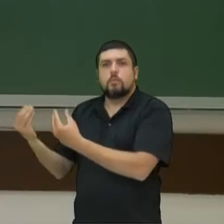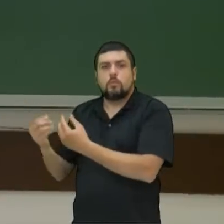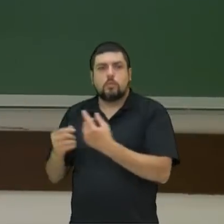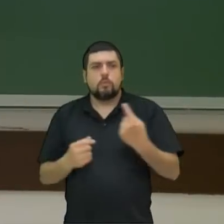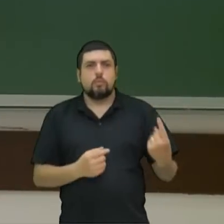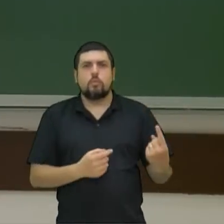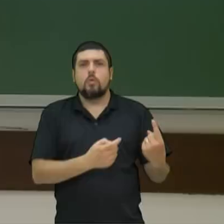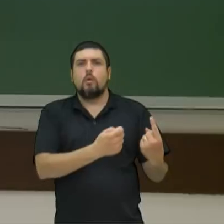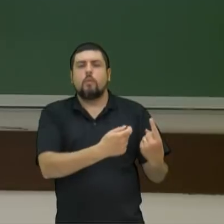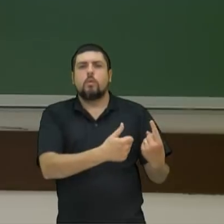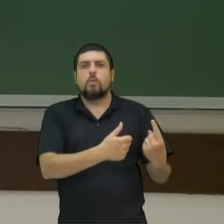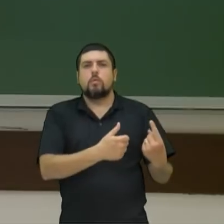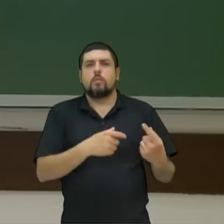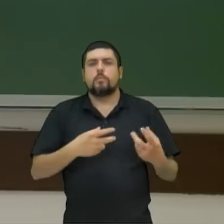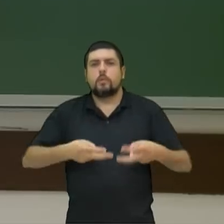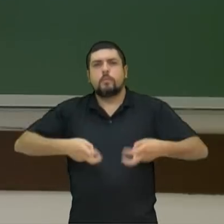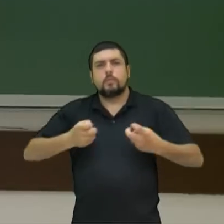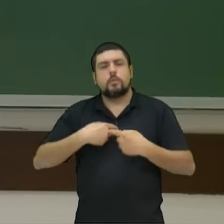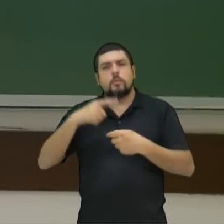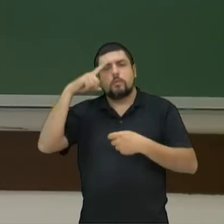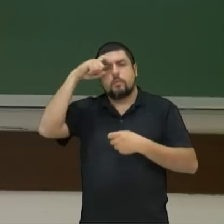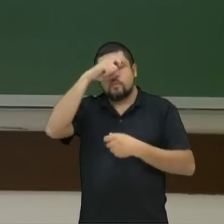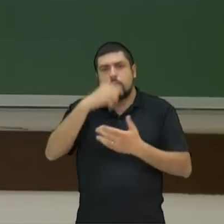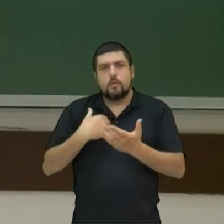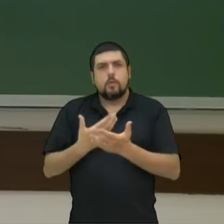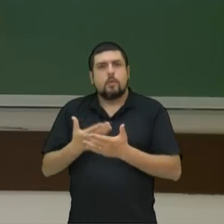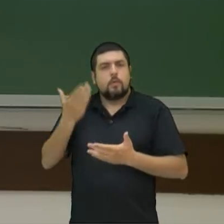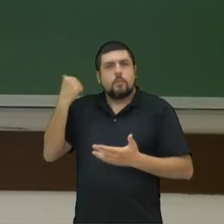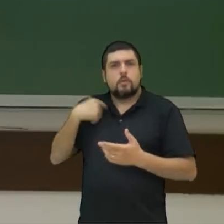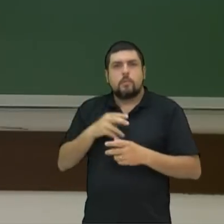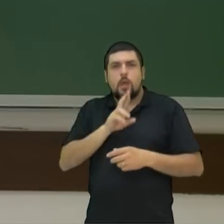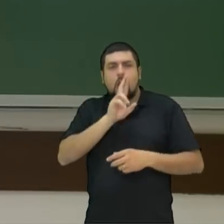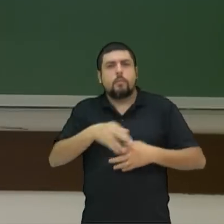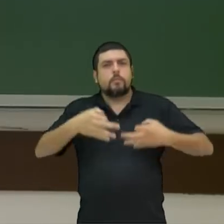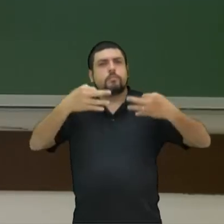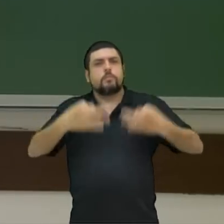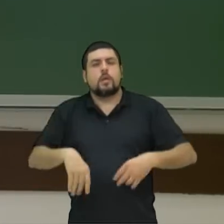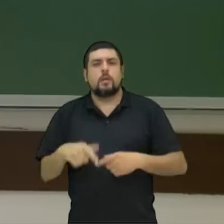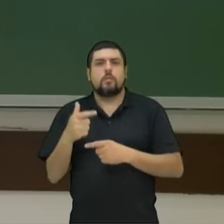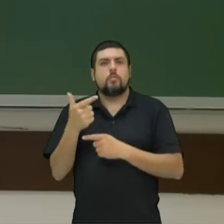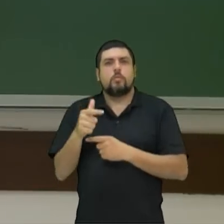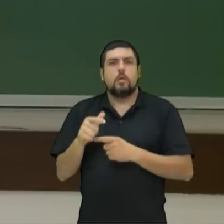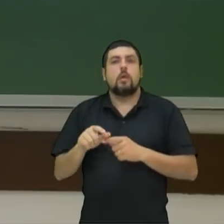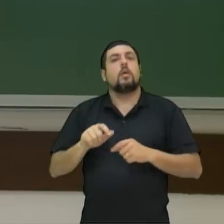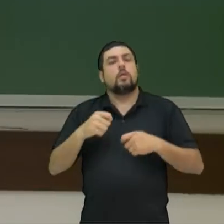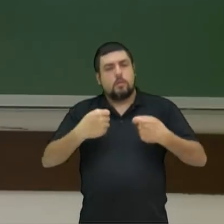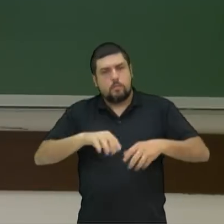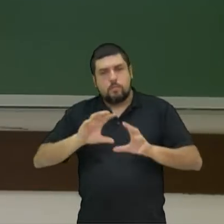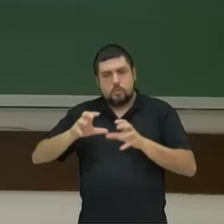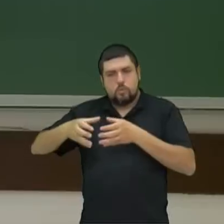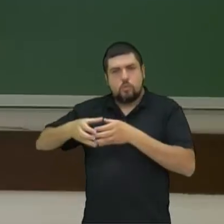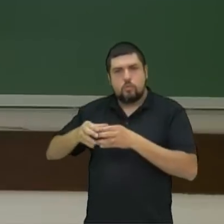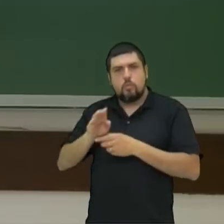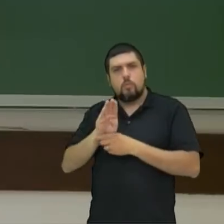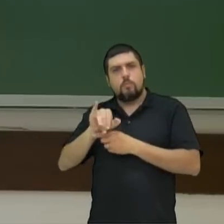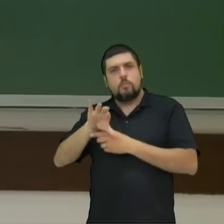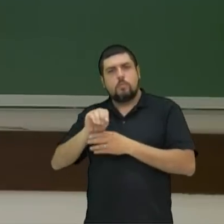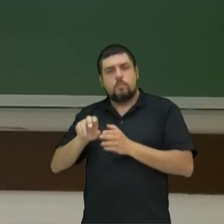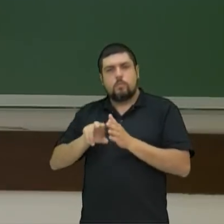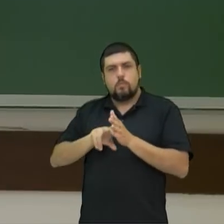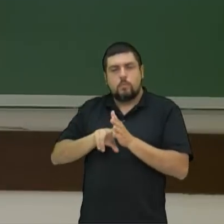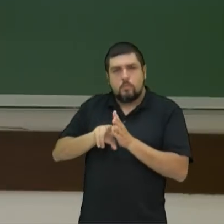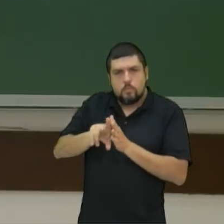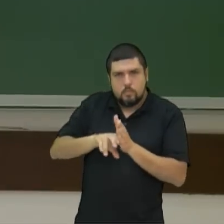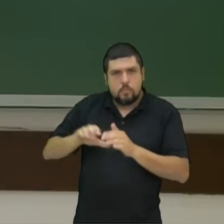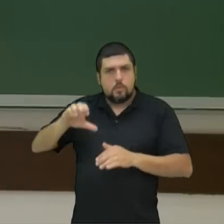né? E como a gente viu na aula anterior, não tem uma resposta certa. Por isso que tem que ter um comitê de bioética por trás disso, analisando caso a